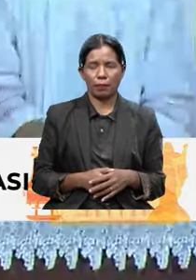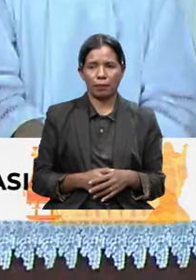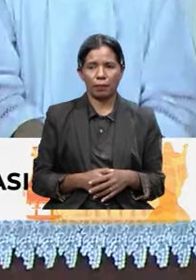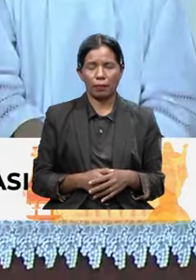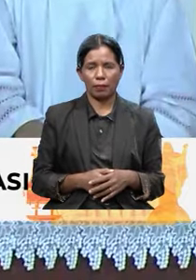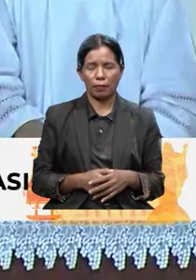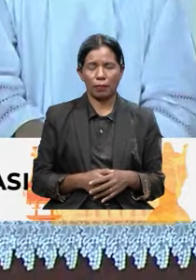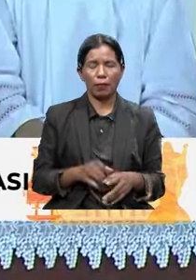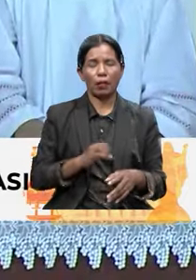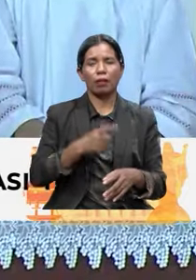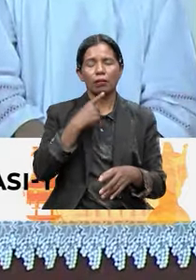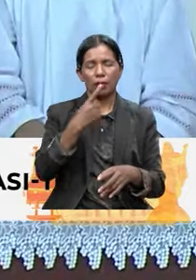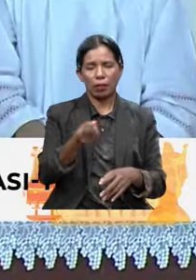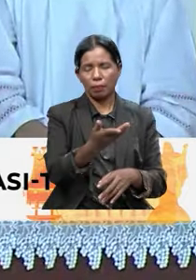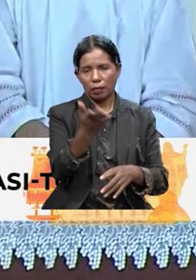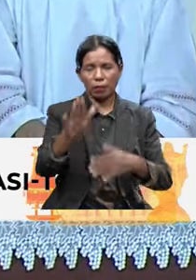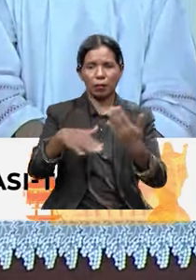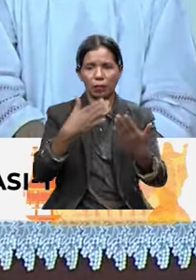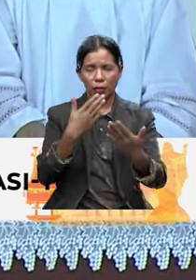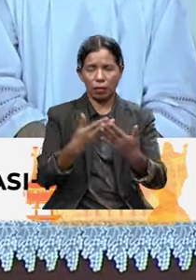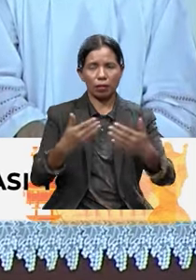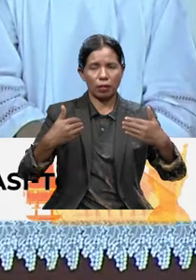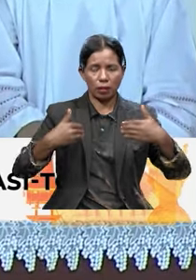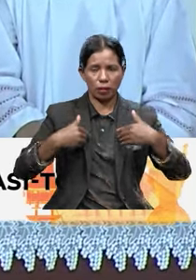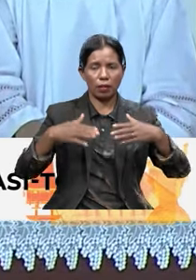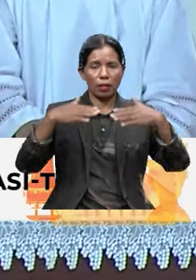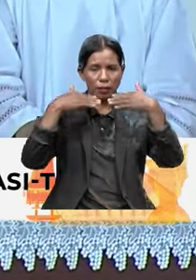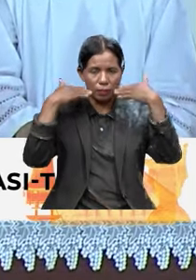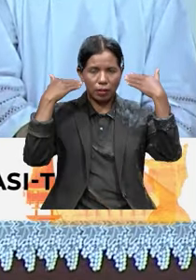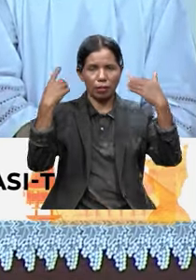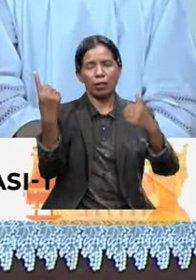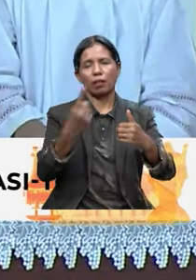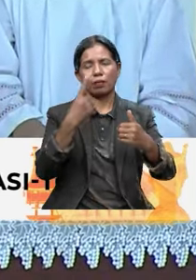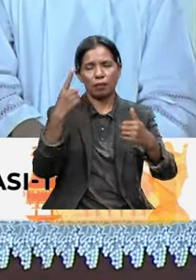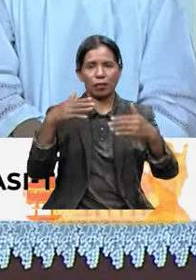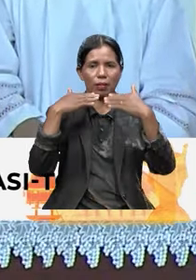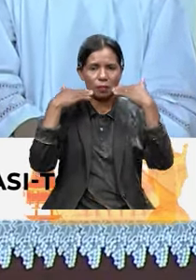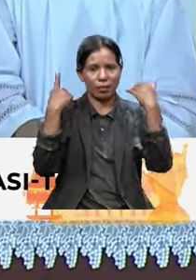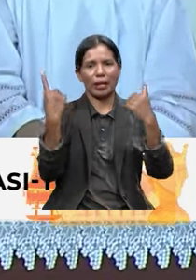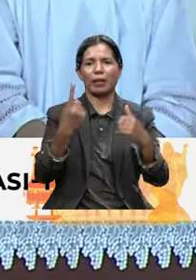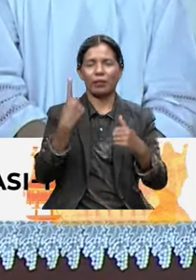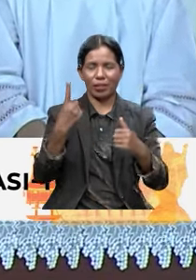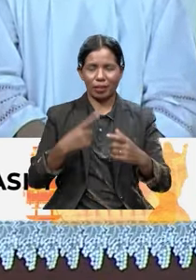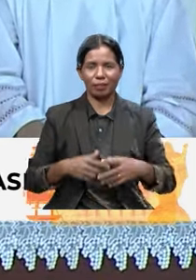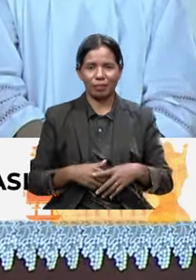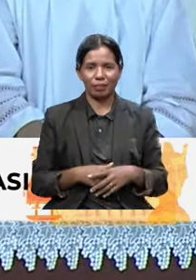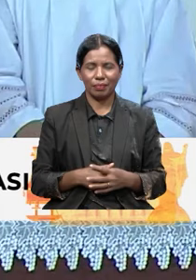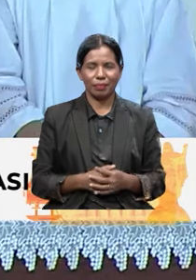No au deseja ba emi atu emi iha hamnasa na fati, iha senyum na fati.